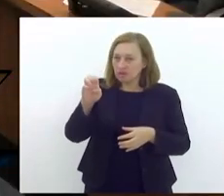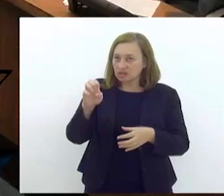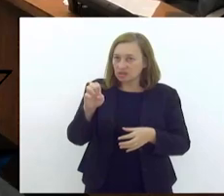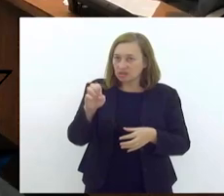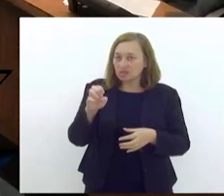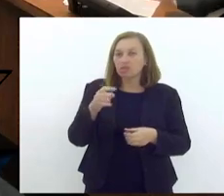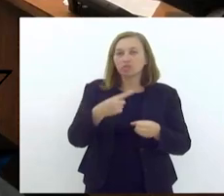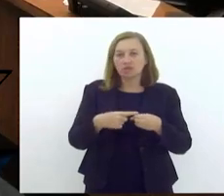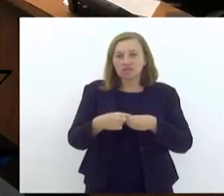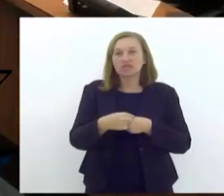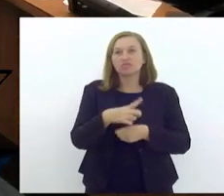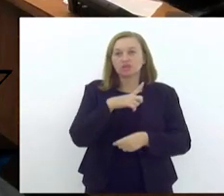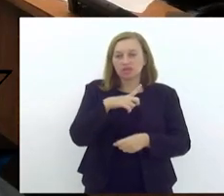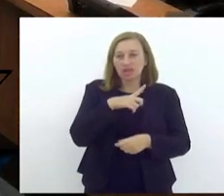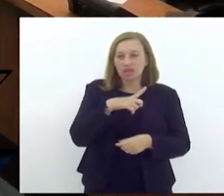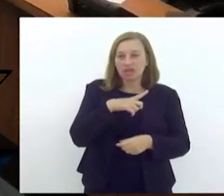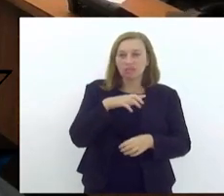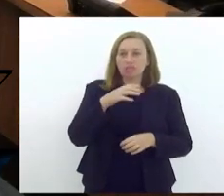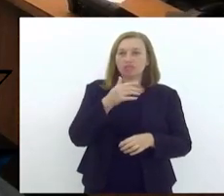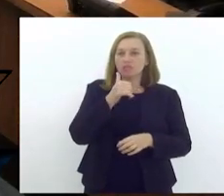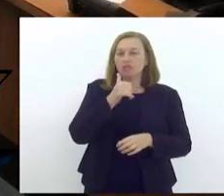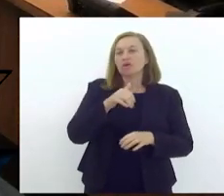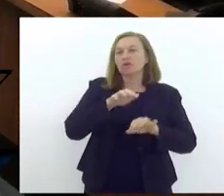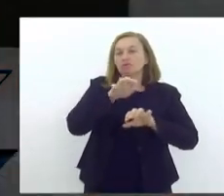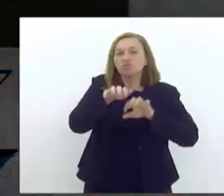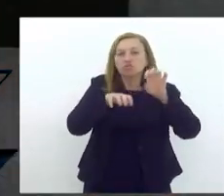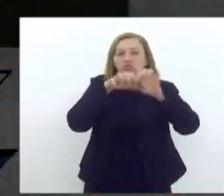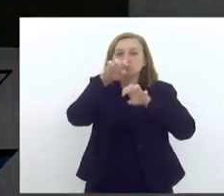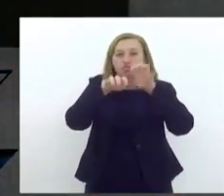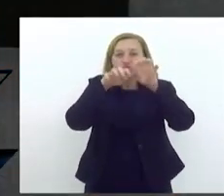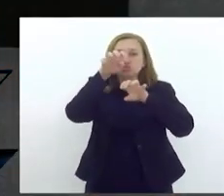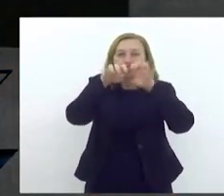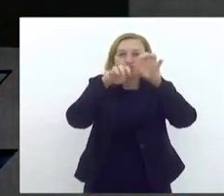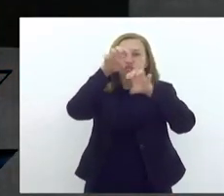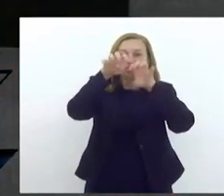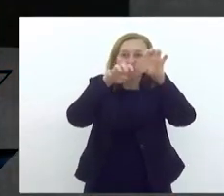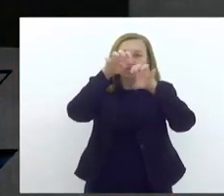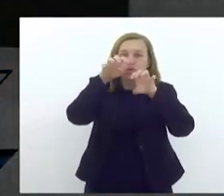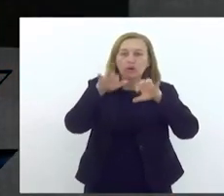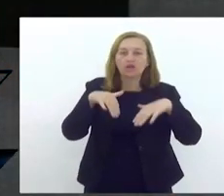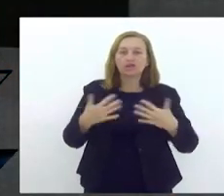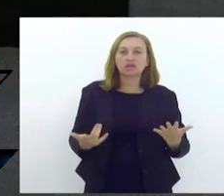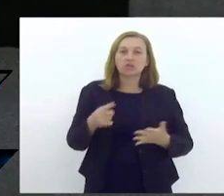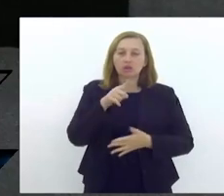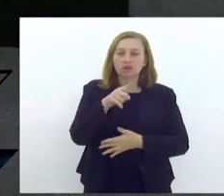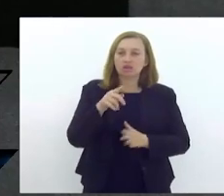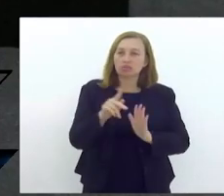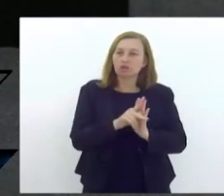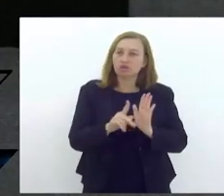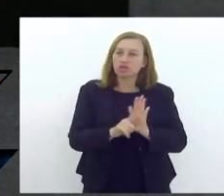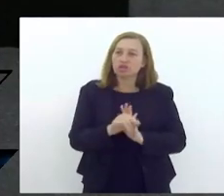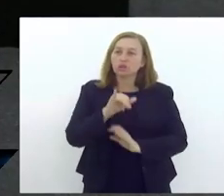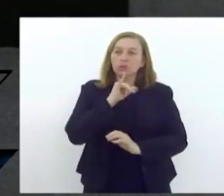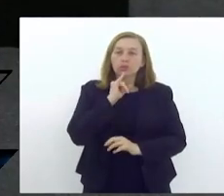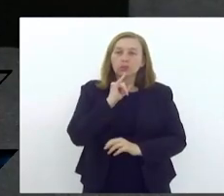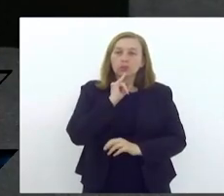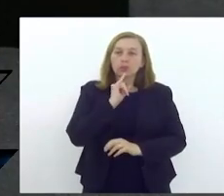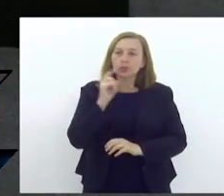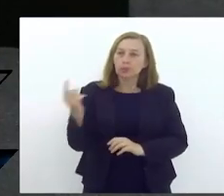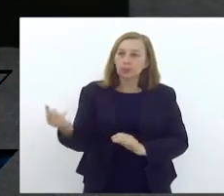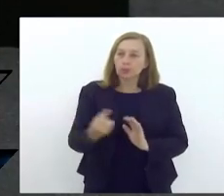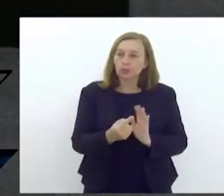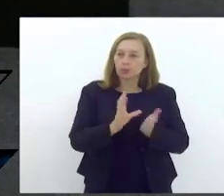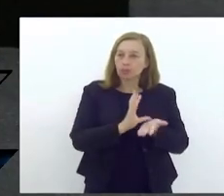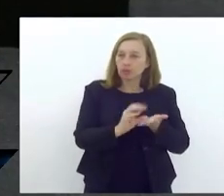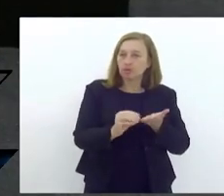clubes de escaladores de montanhistas Então esse projeto que felizmente veio agora a pauta